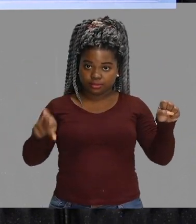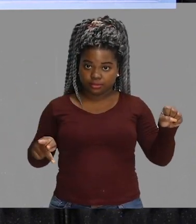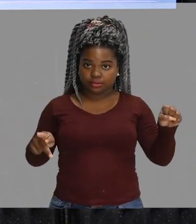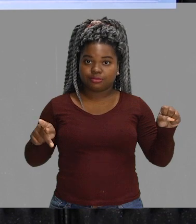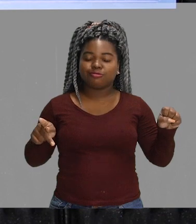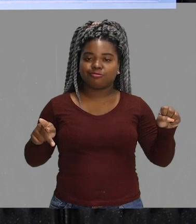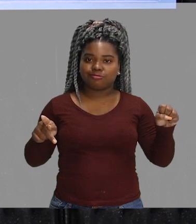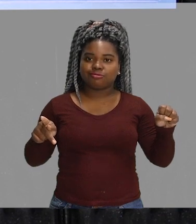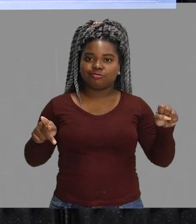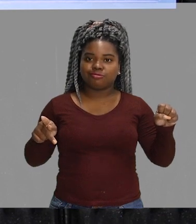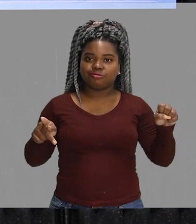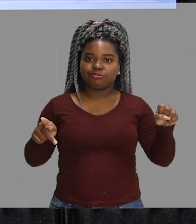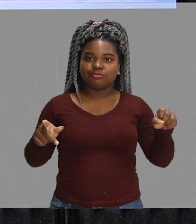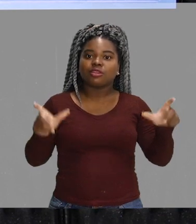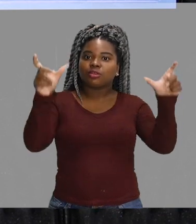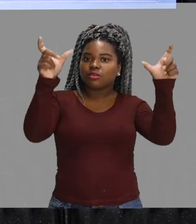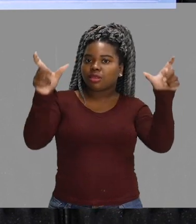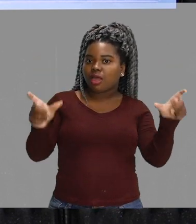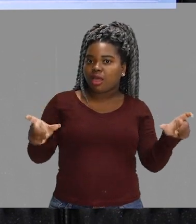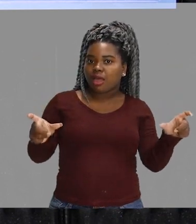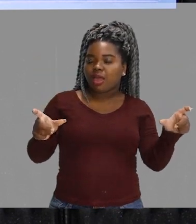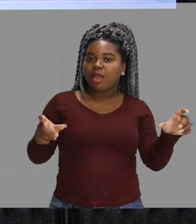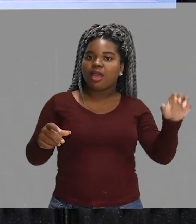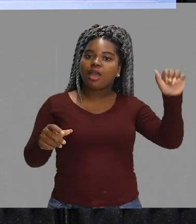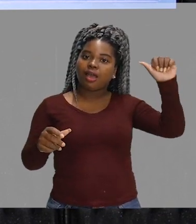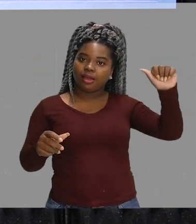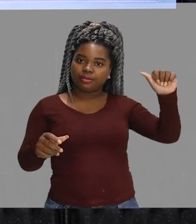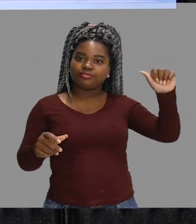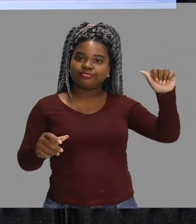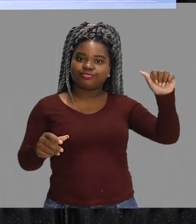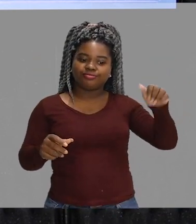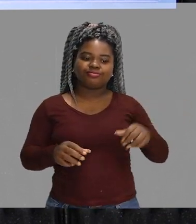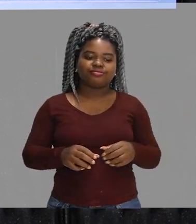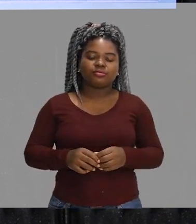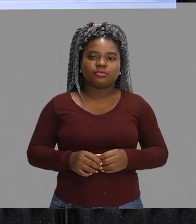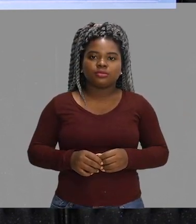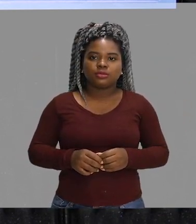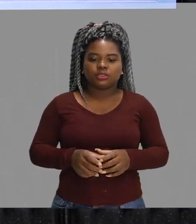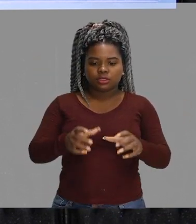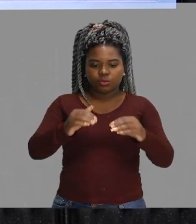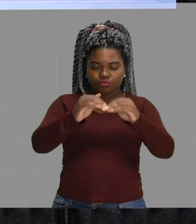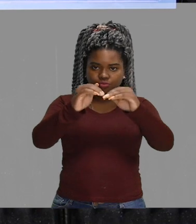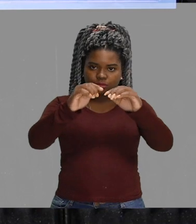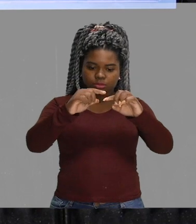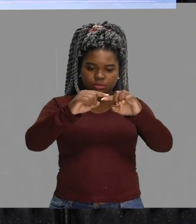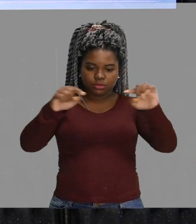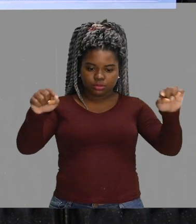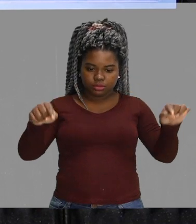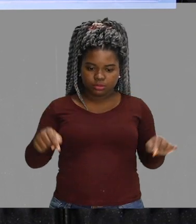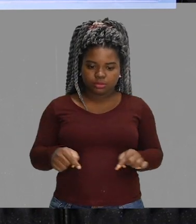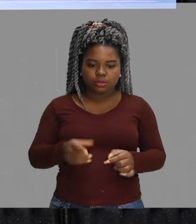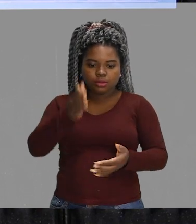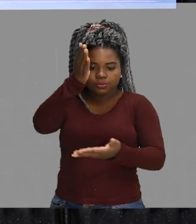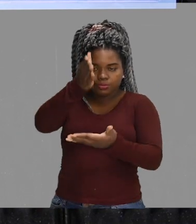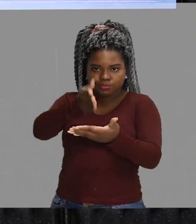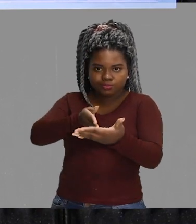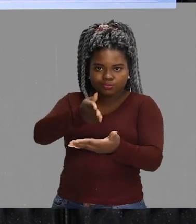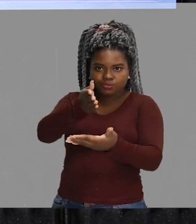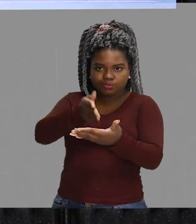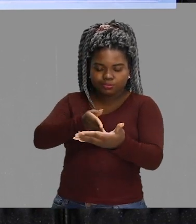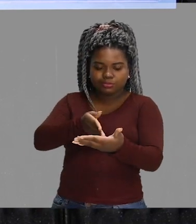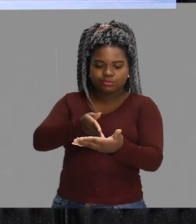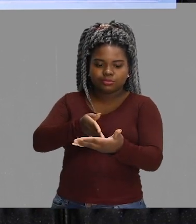ele vai ser um elemento representativo. Ele vai pertencer à família A. A sua